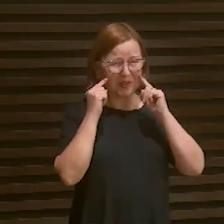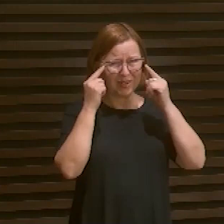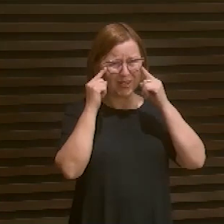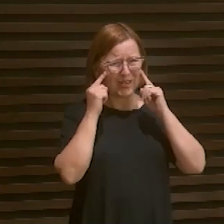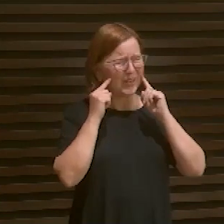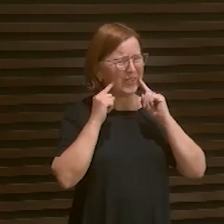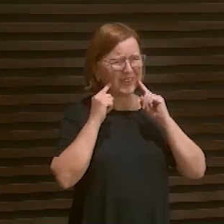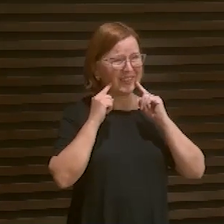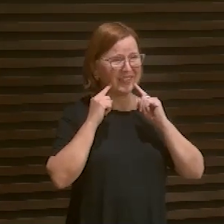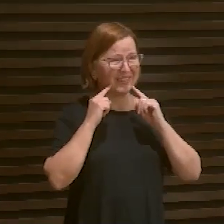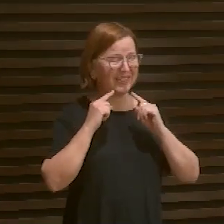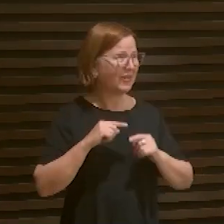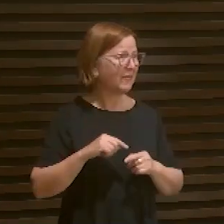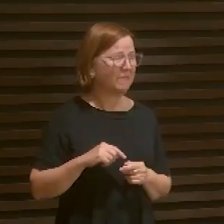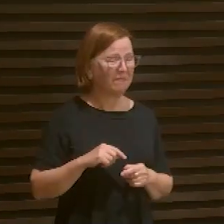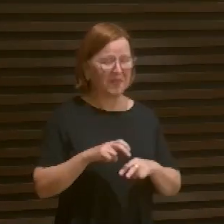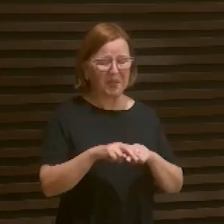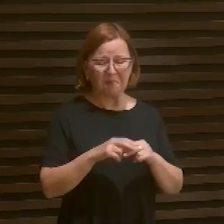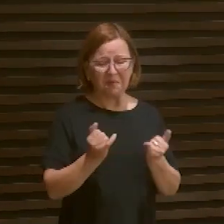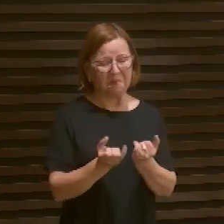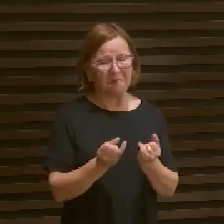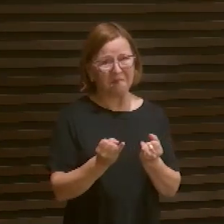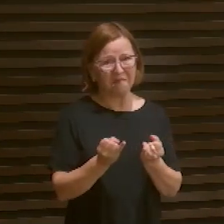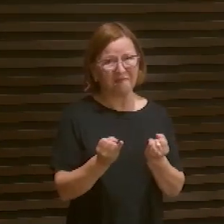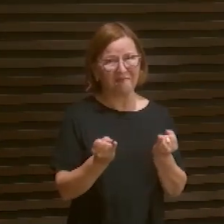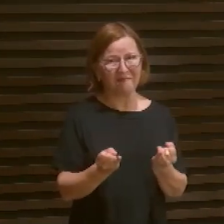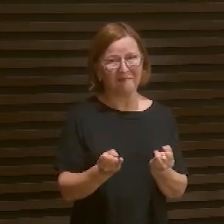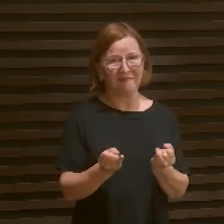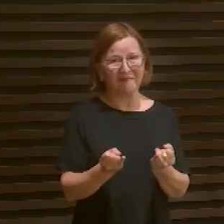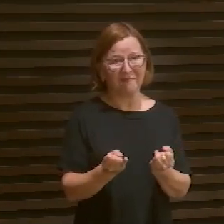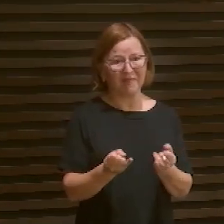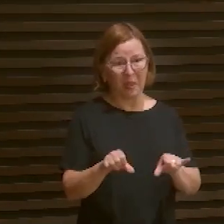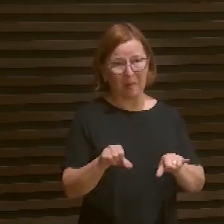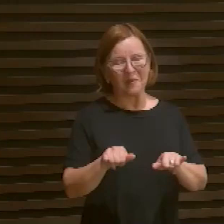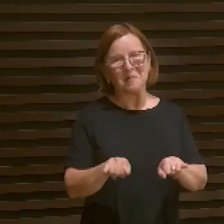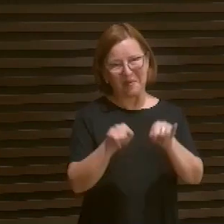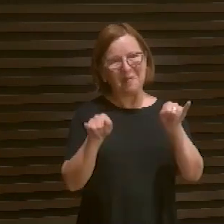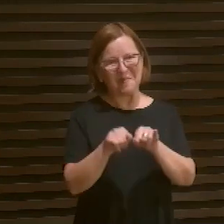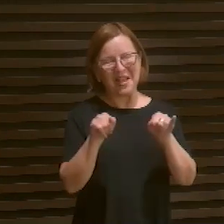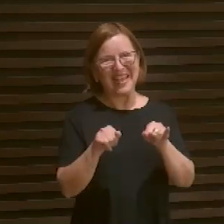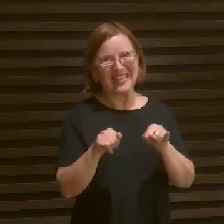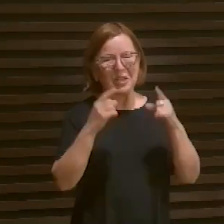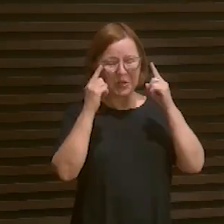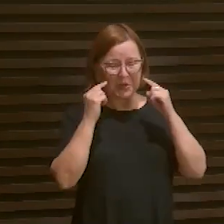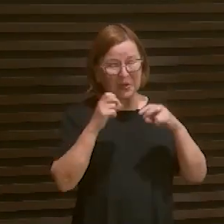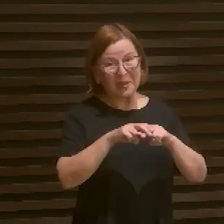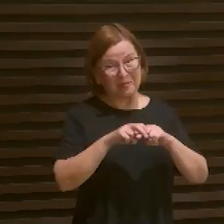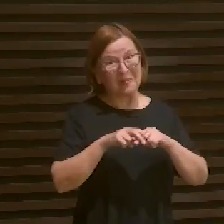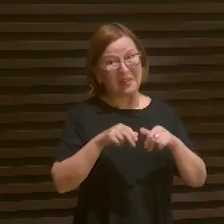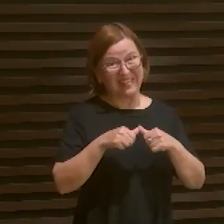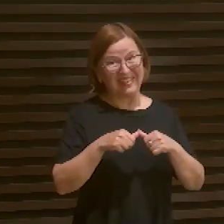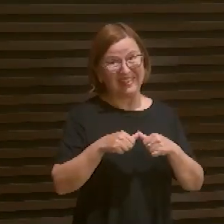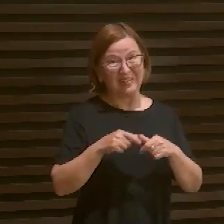choro por bobagem, mais por isso. Este Deus que salva a gente continua